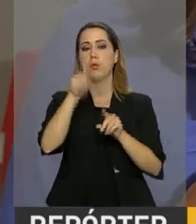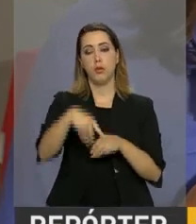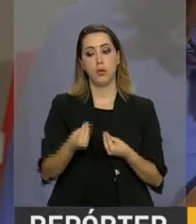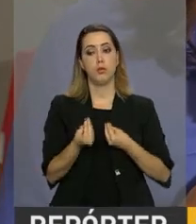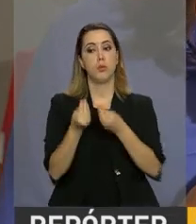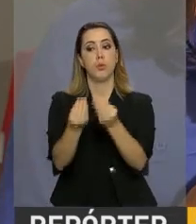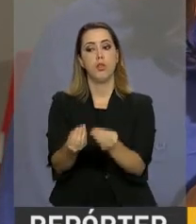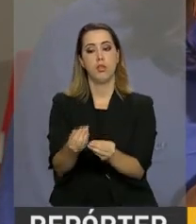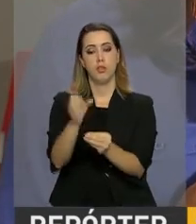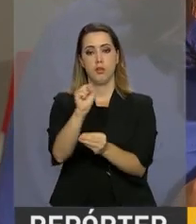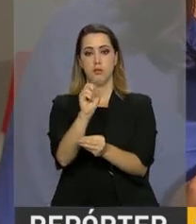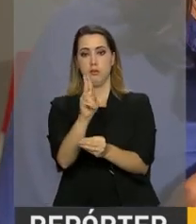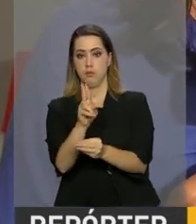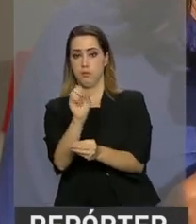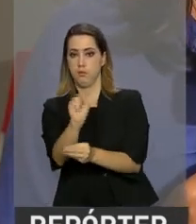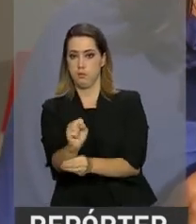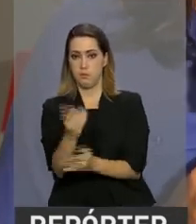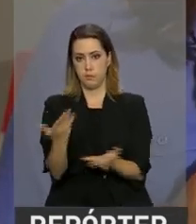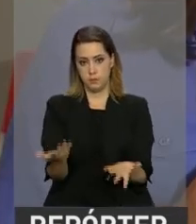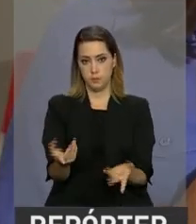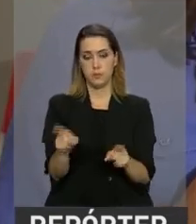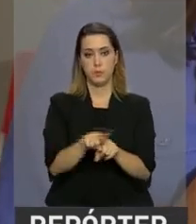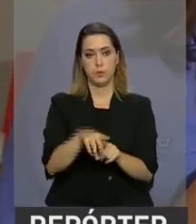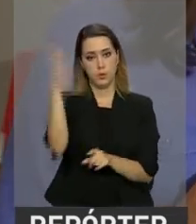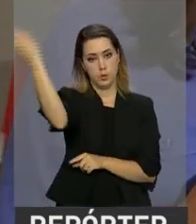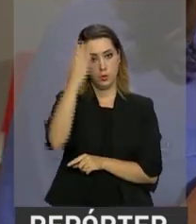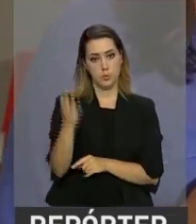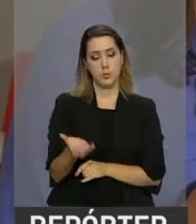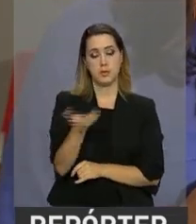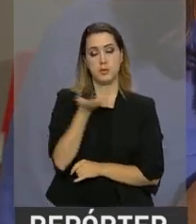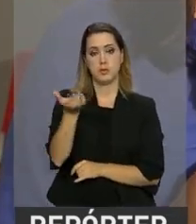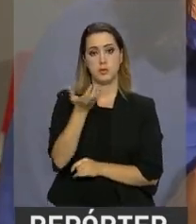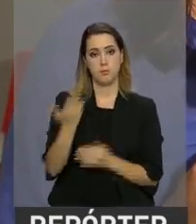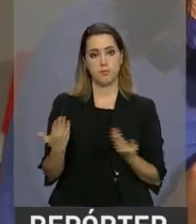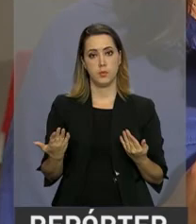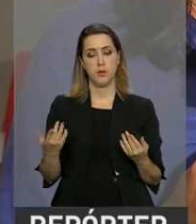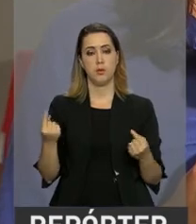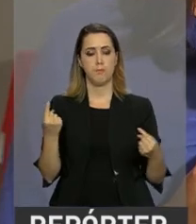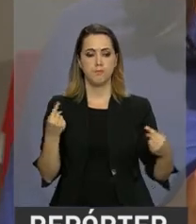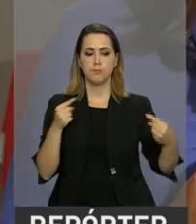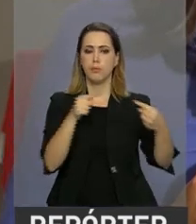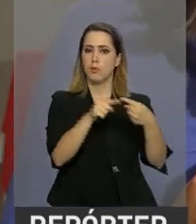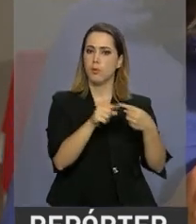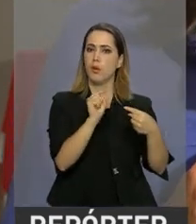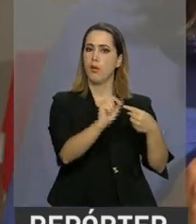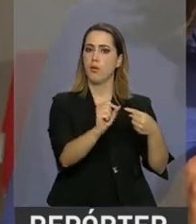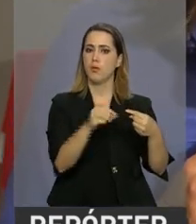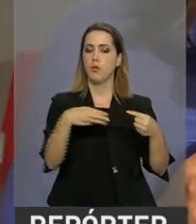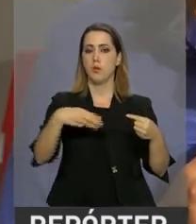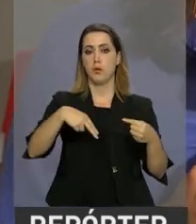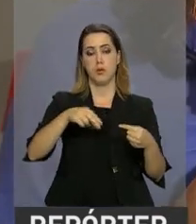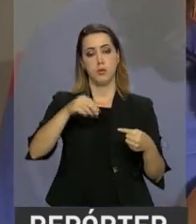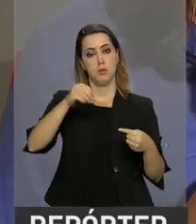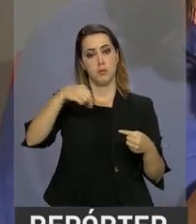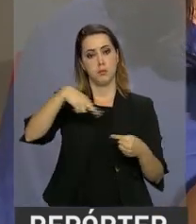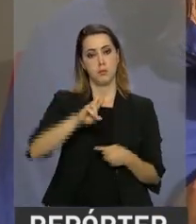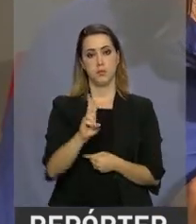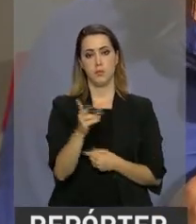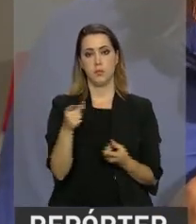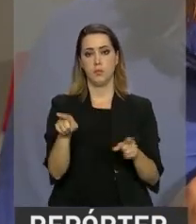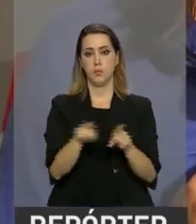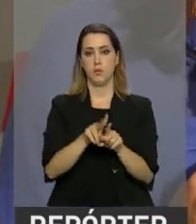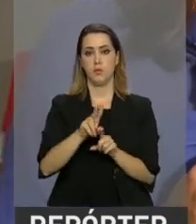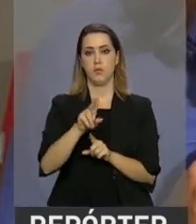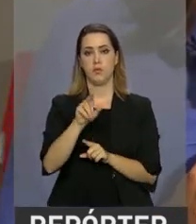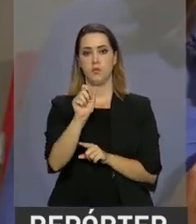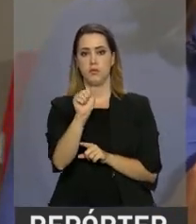pelo Sistema Único de Saúde, o SUS. E o Brasil quer alcançar as metas do Programa Conjunto das Nações Unidas para o HIV e